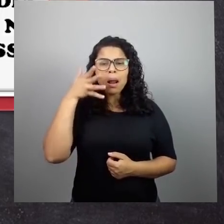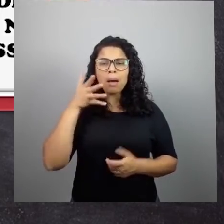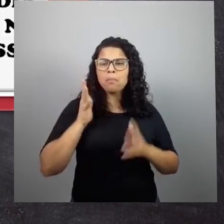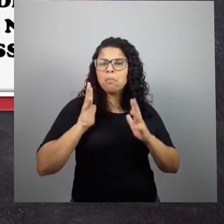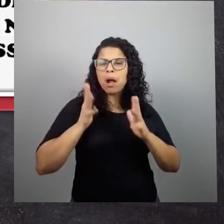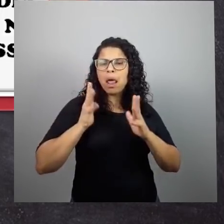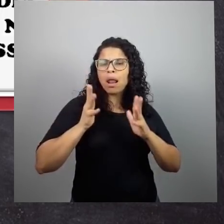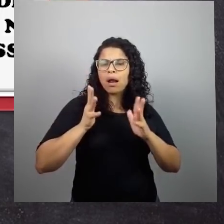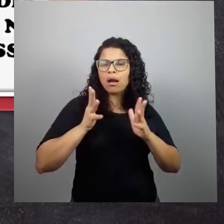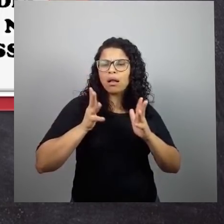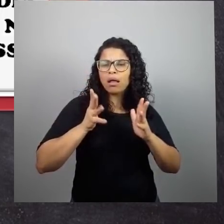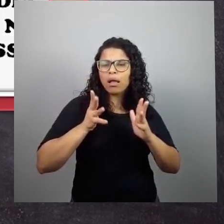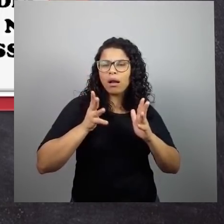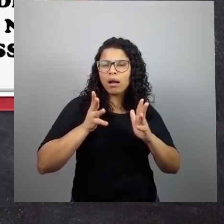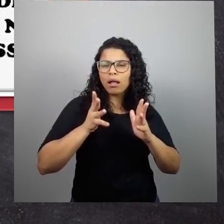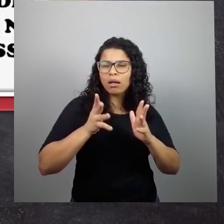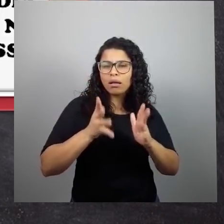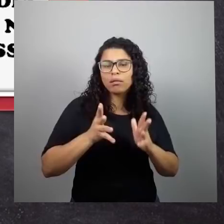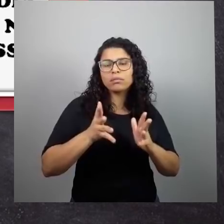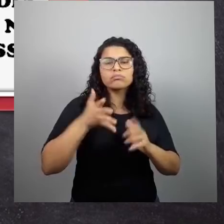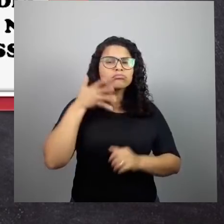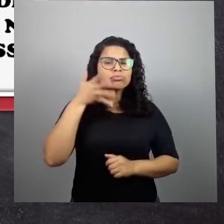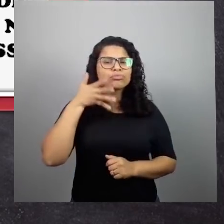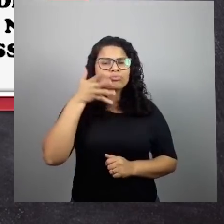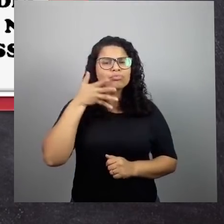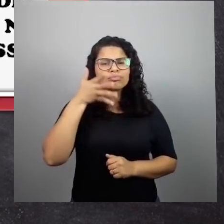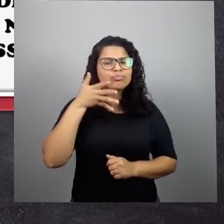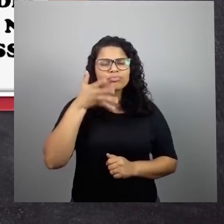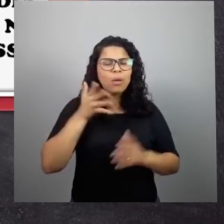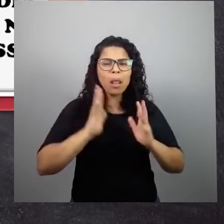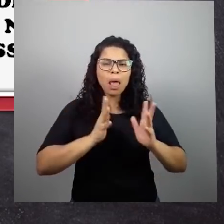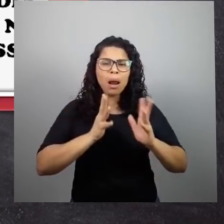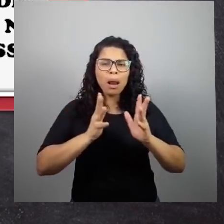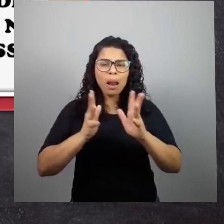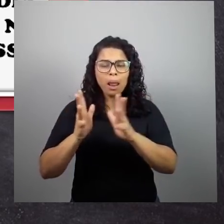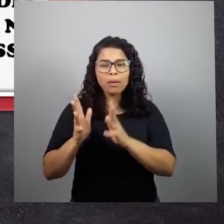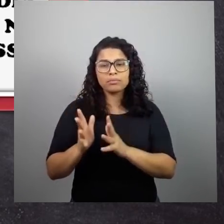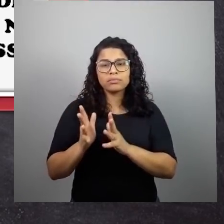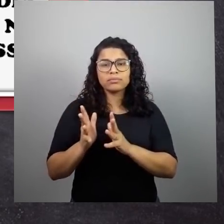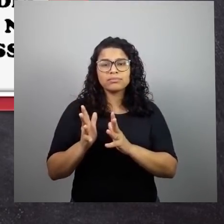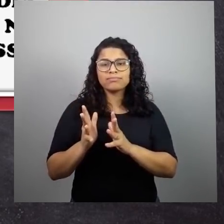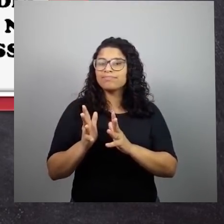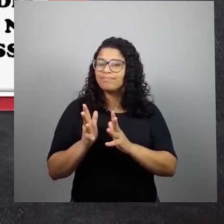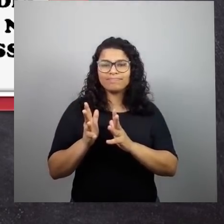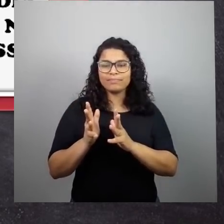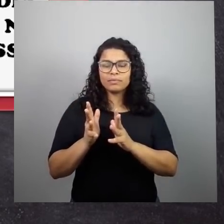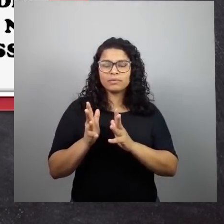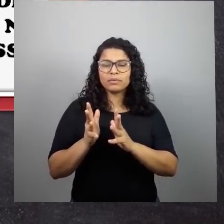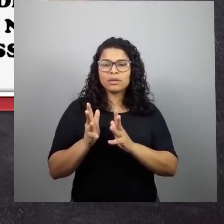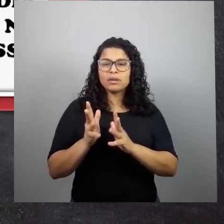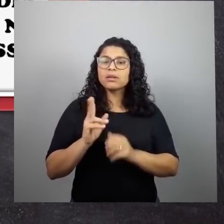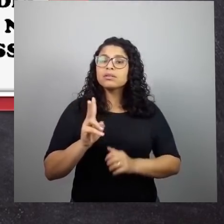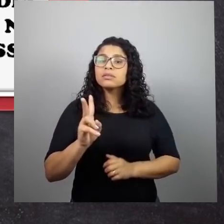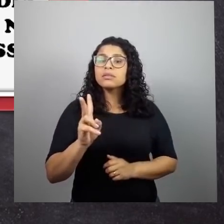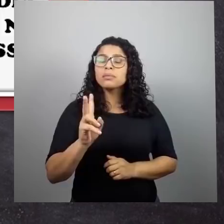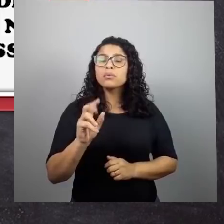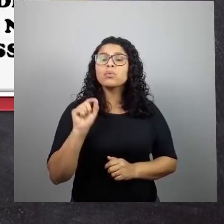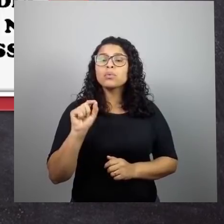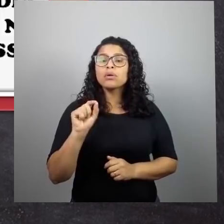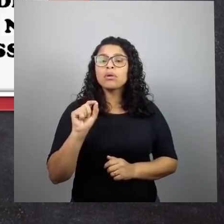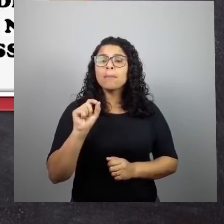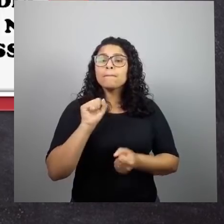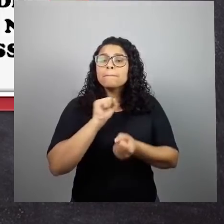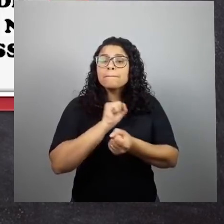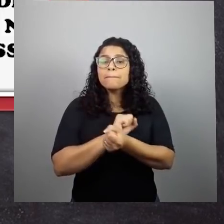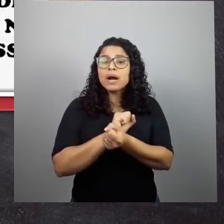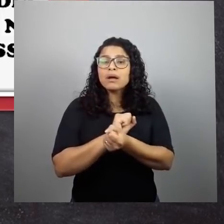que nem um papagaio assim, fala, não para mais, não emenda uma coisa na outra e continua falando. Uma hora a gente tem que parar para